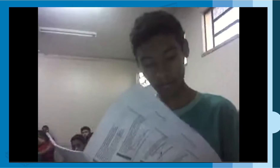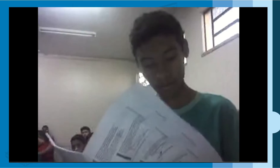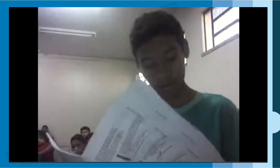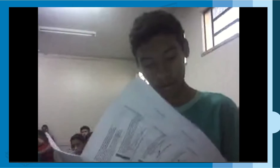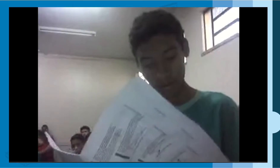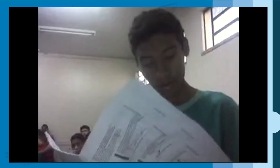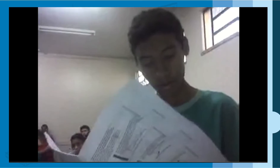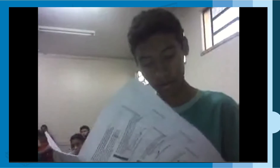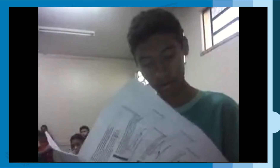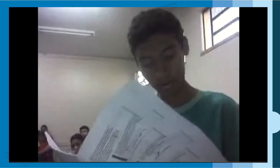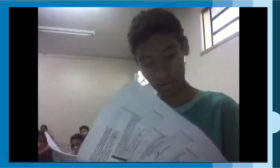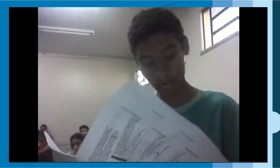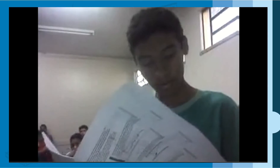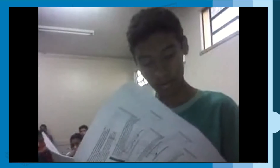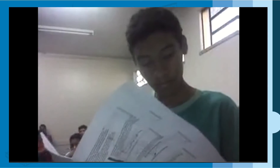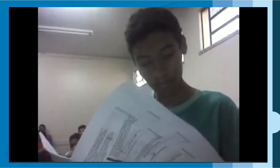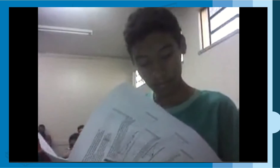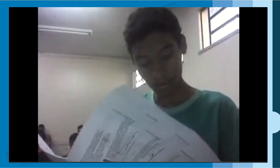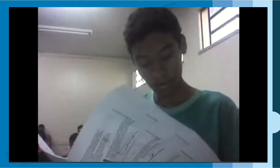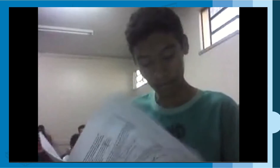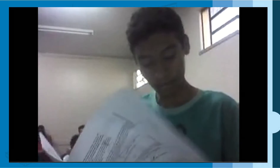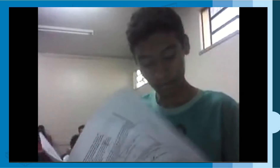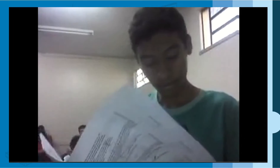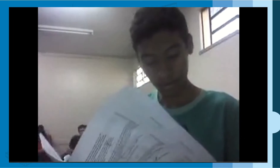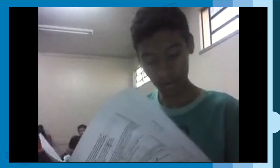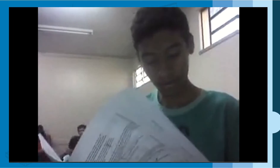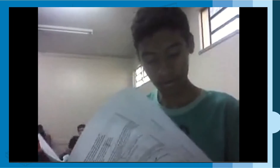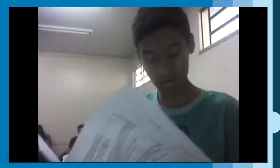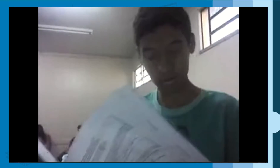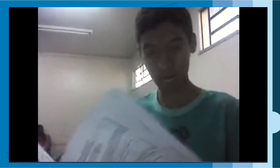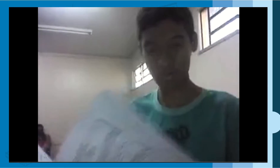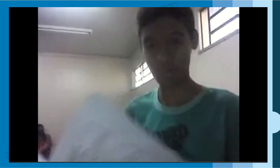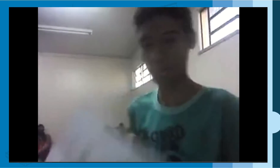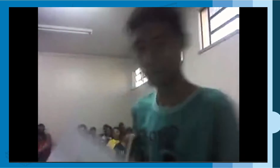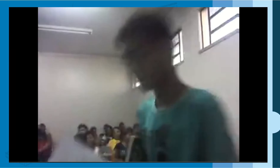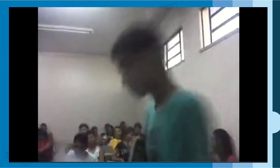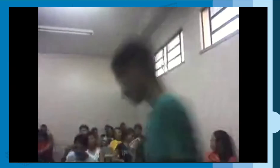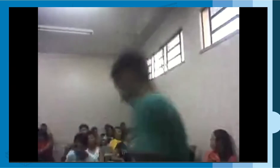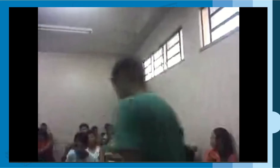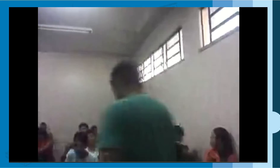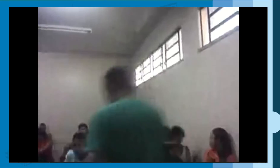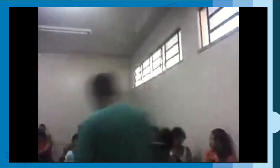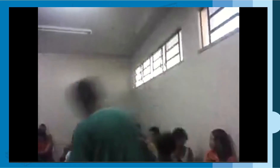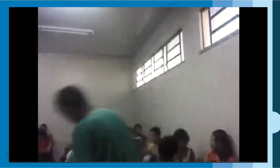E, a quinta é a D e a sexta é a C.